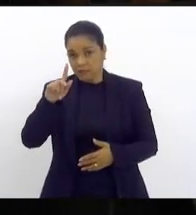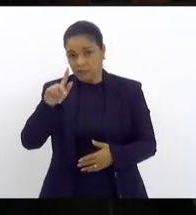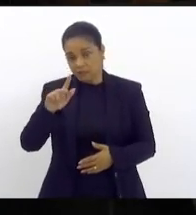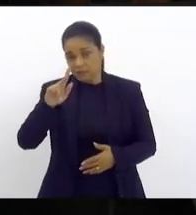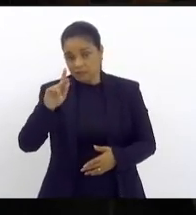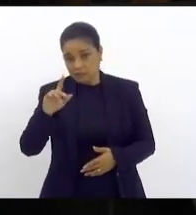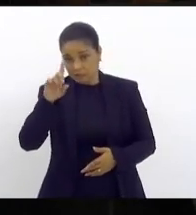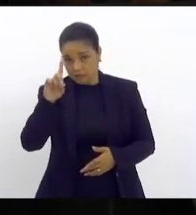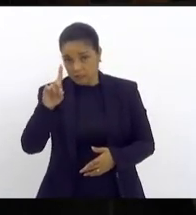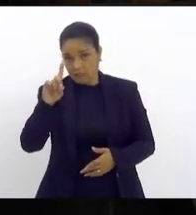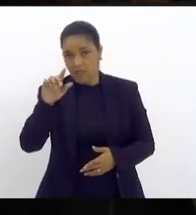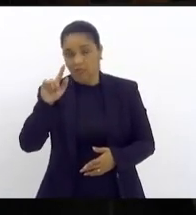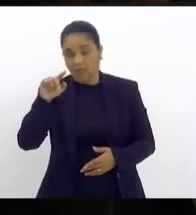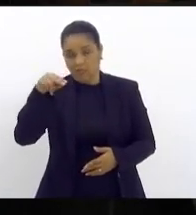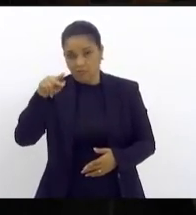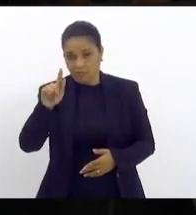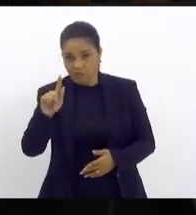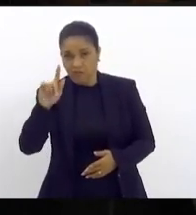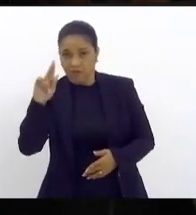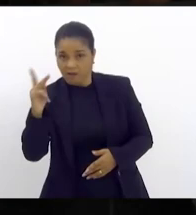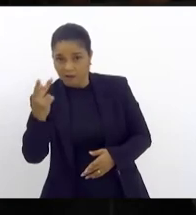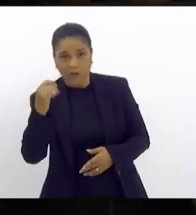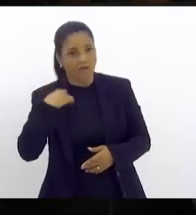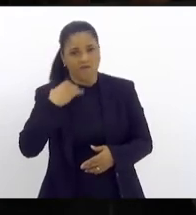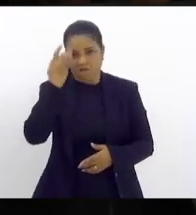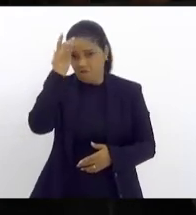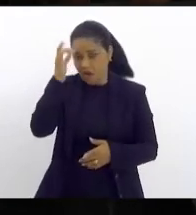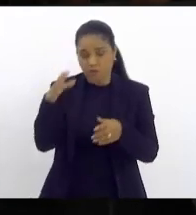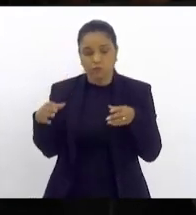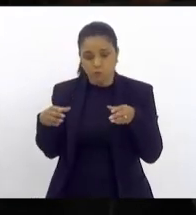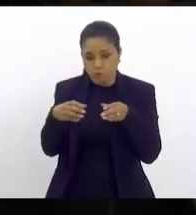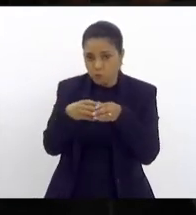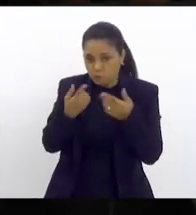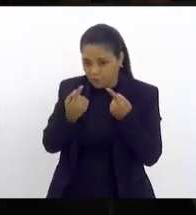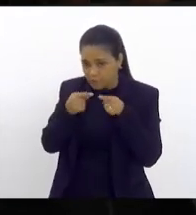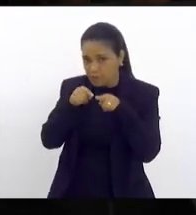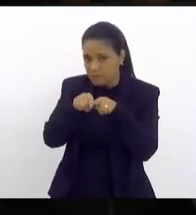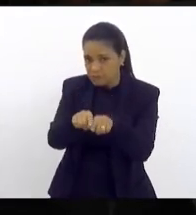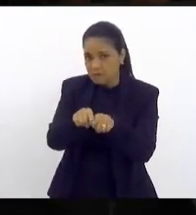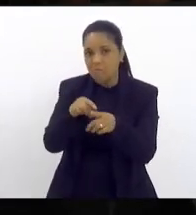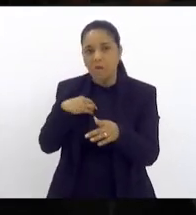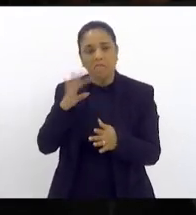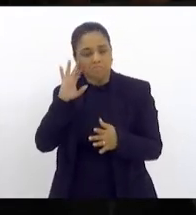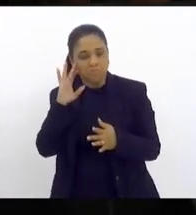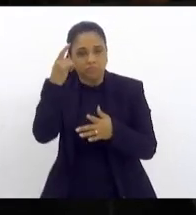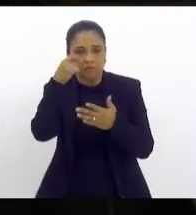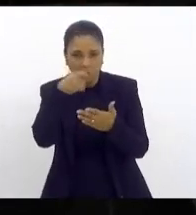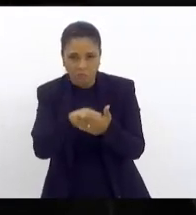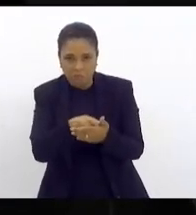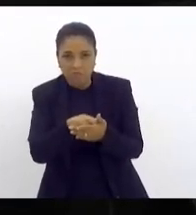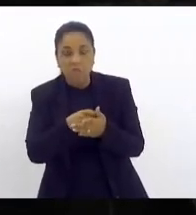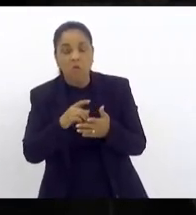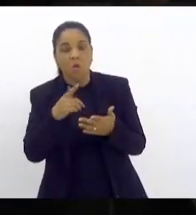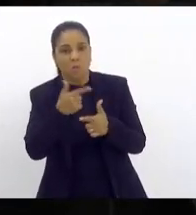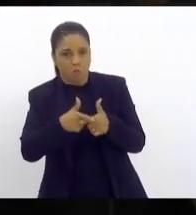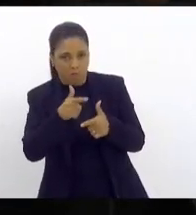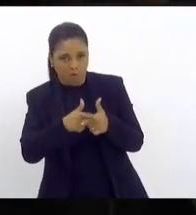encontrar uma solução para isso que não é fácil mas é importante persistir para para achar a solução para isso